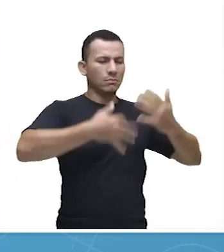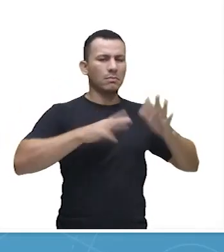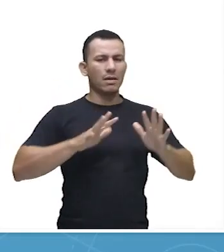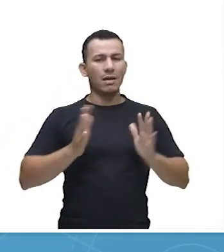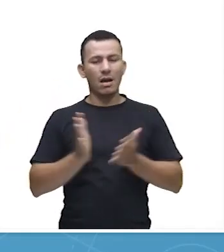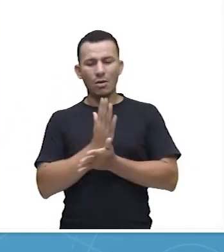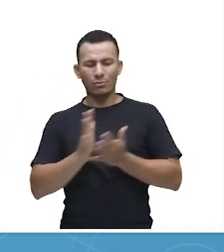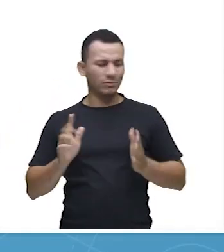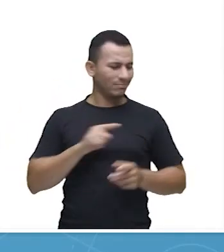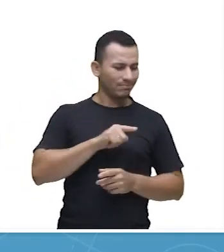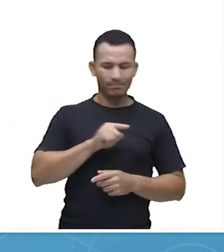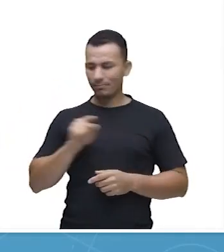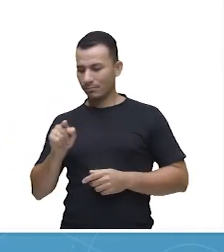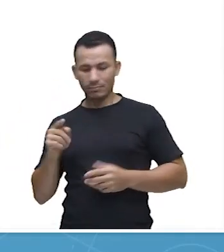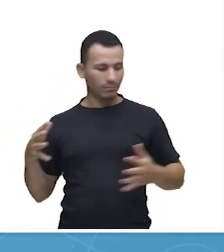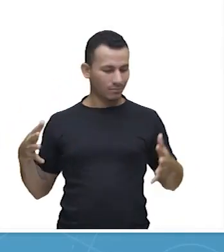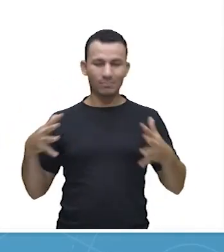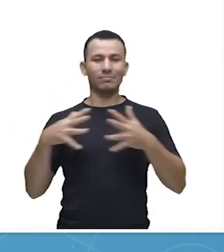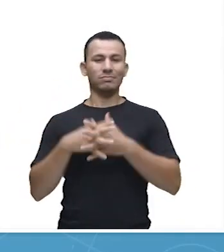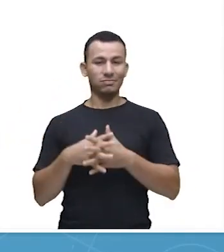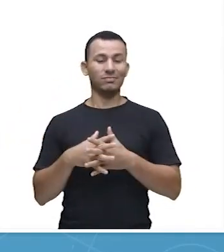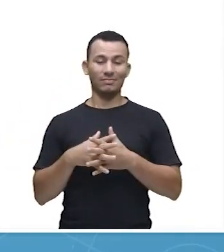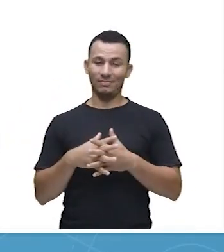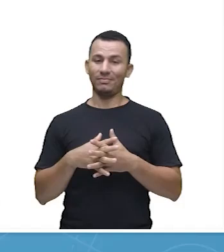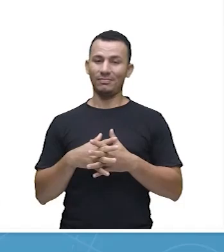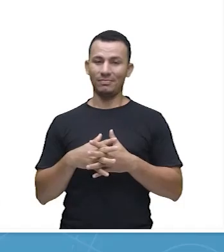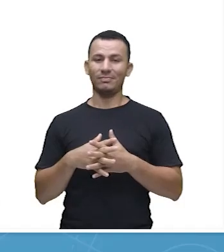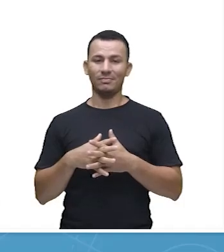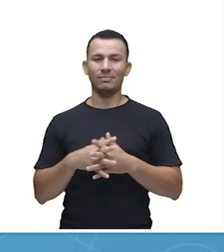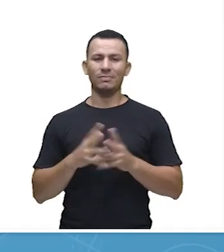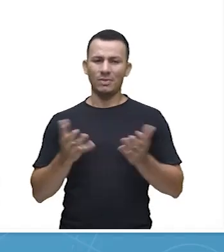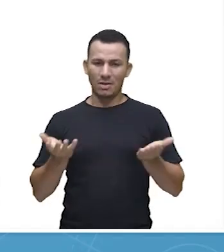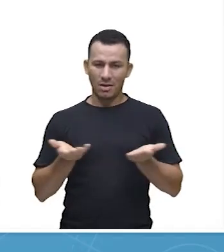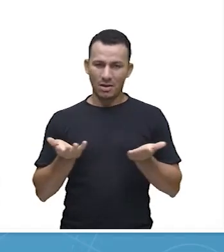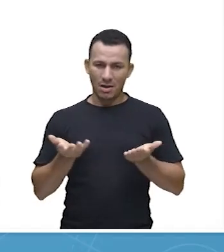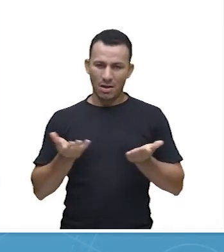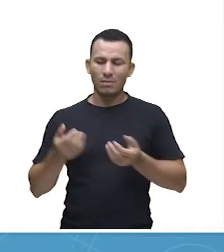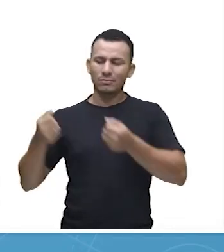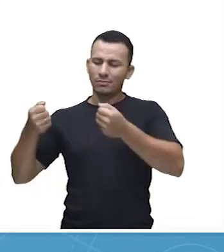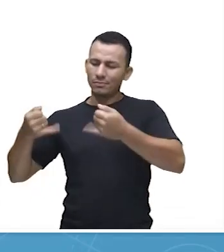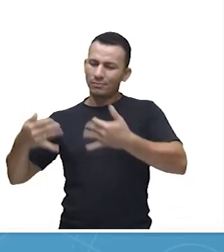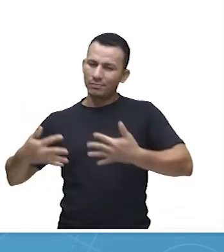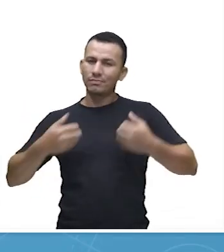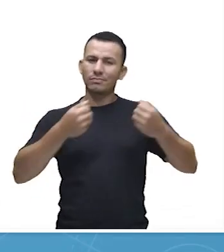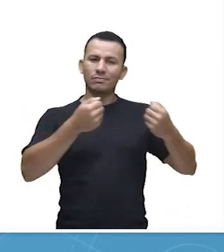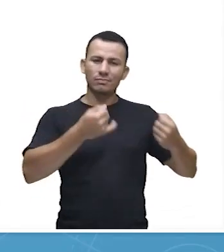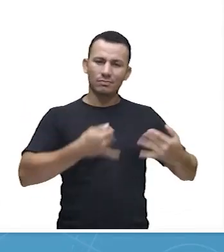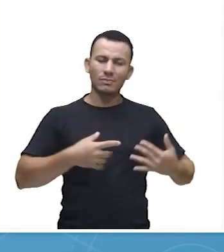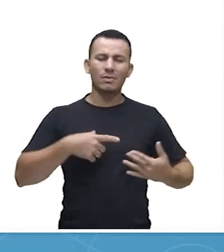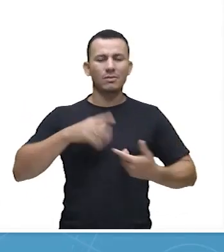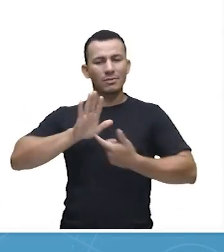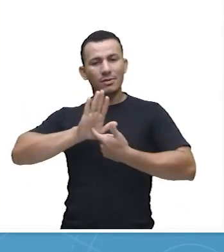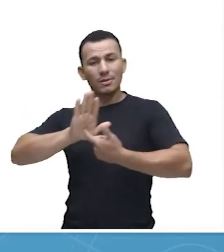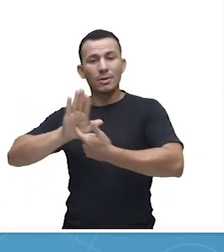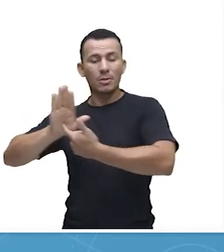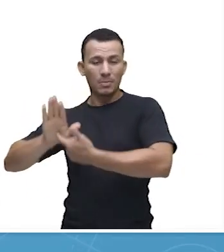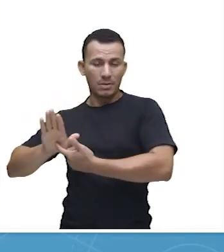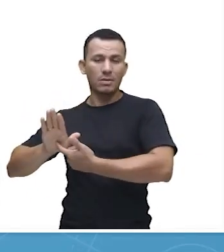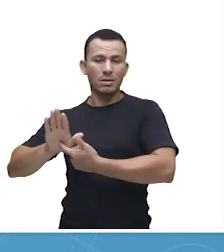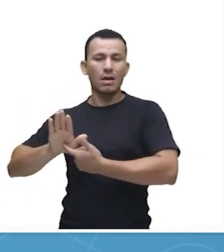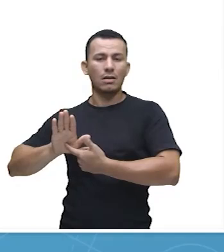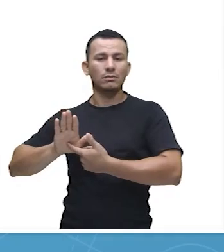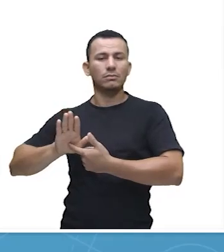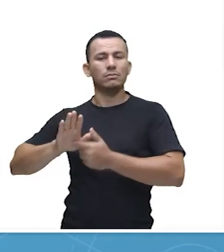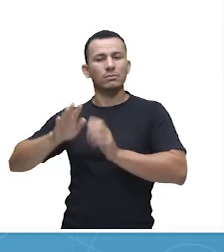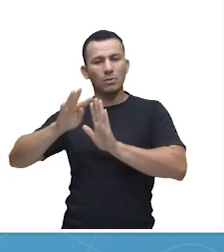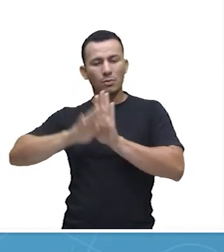pouco o conceito de um e o conceito de outro. Não é? Então hoje a gente vai exercitar questões que trazem essa conceituação para que a gente